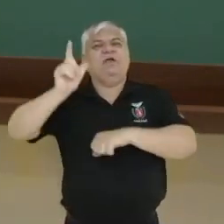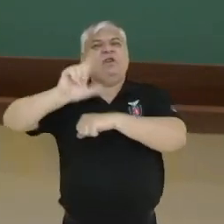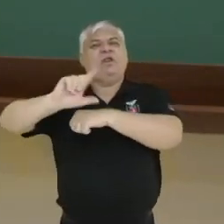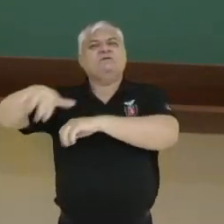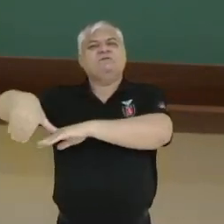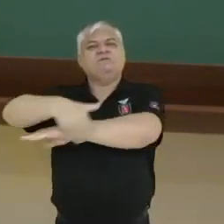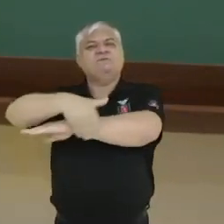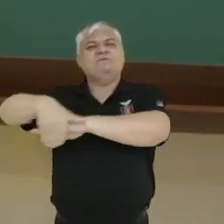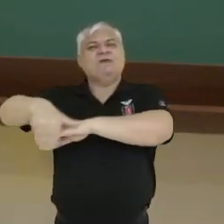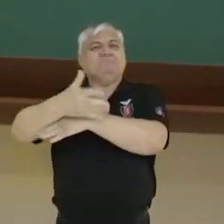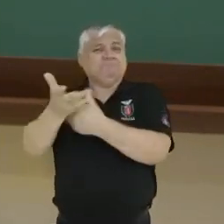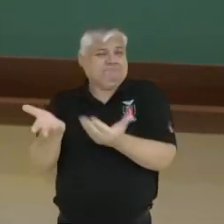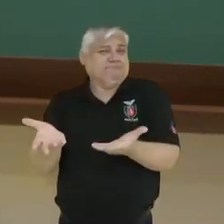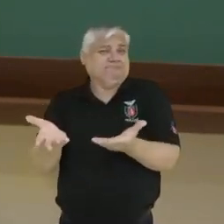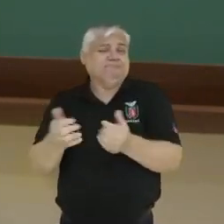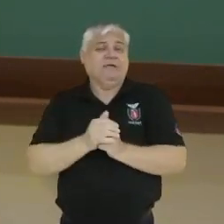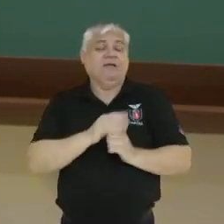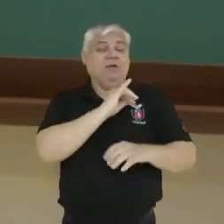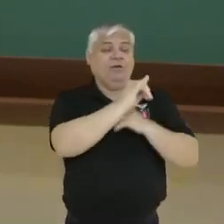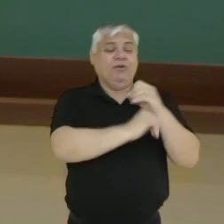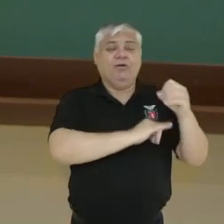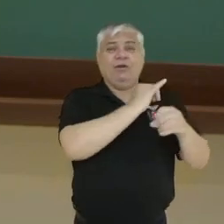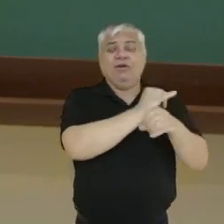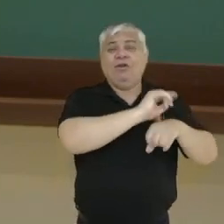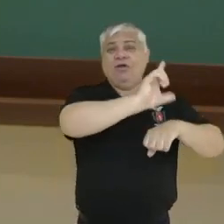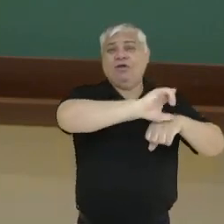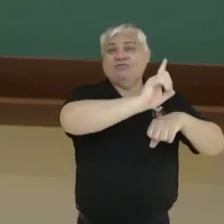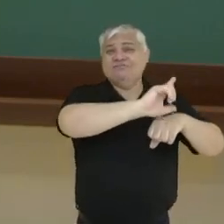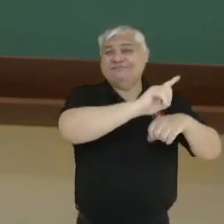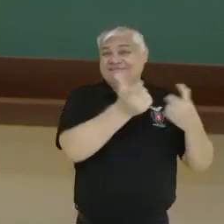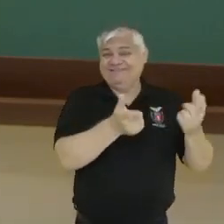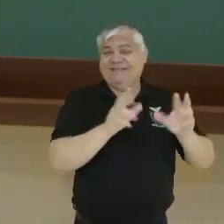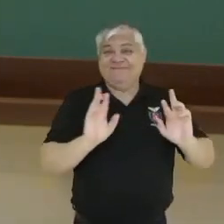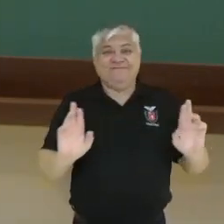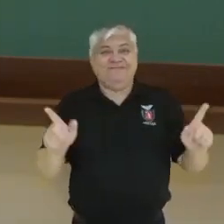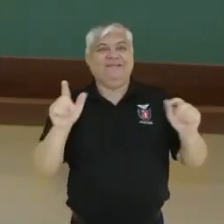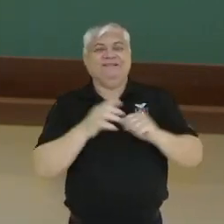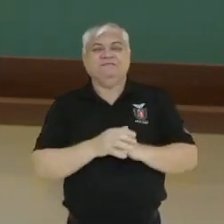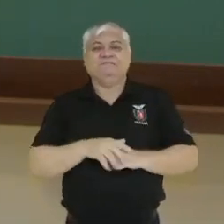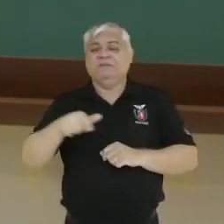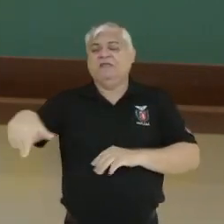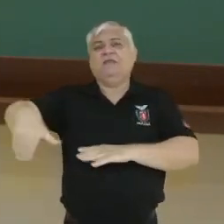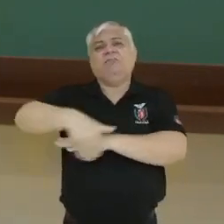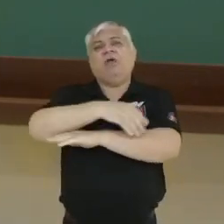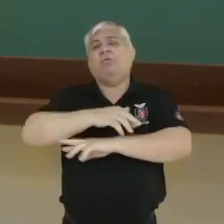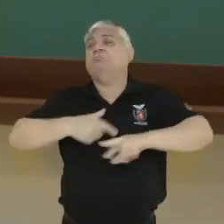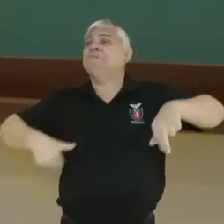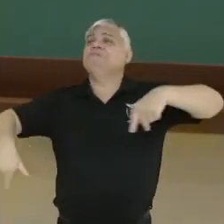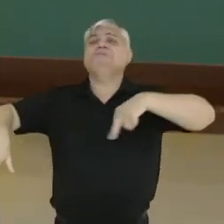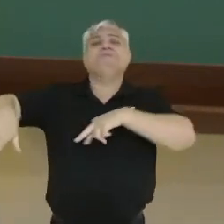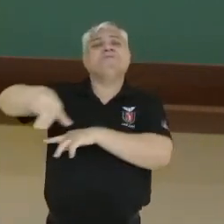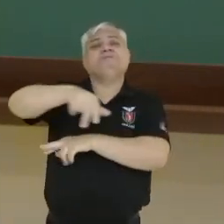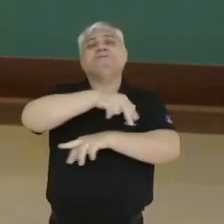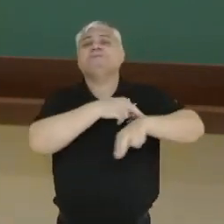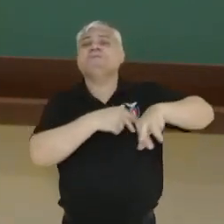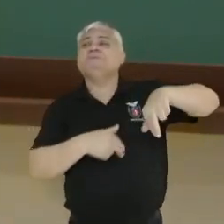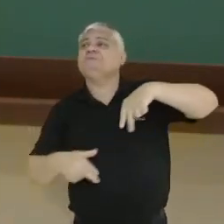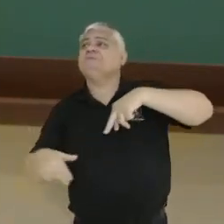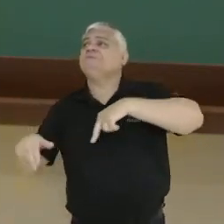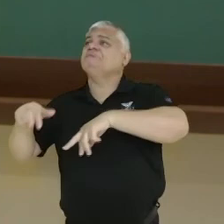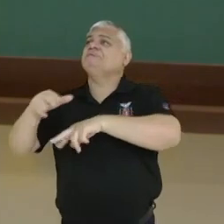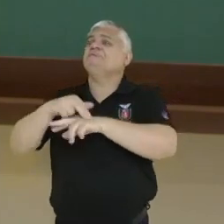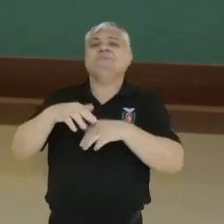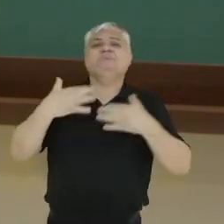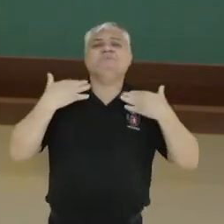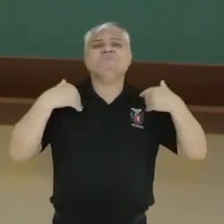exemplo, em relação a uma loja online. A loja de rua, as pessoas circulam ali, mesmo que às vezes não tenha saído para